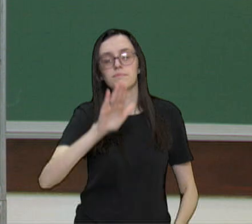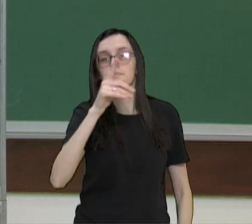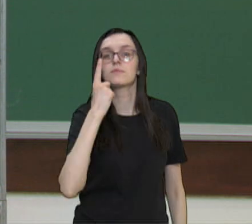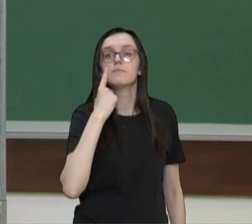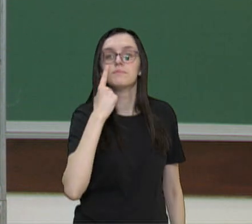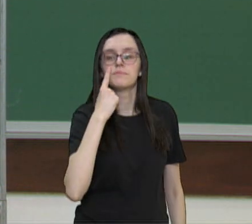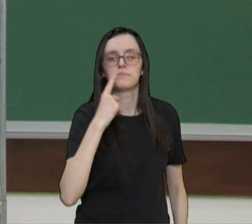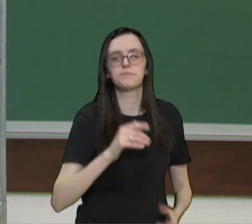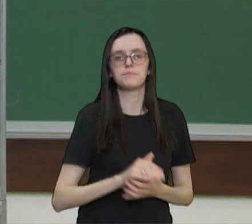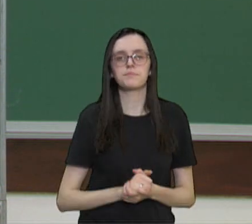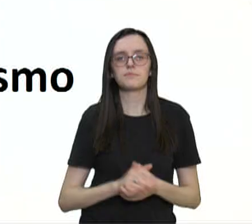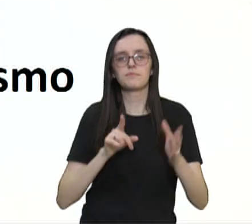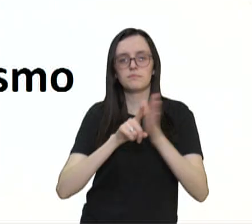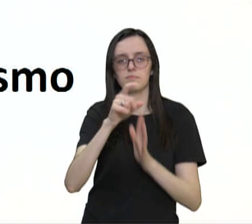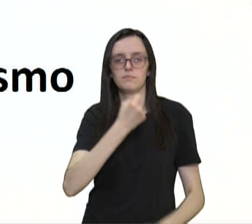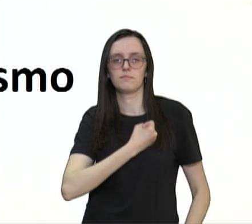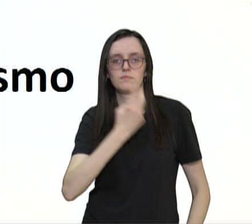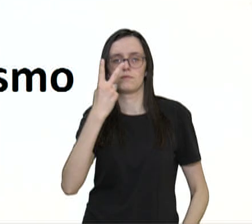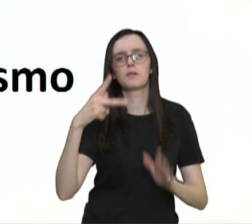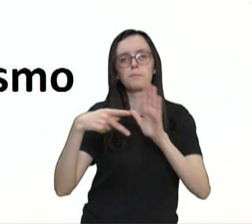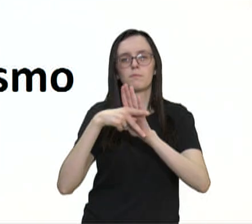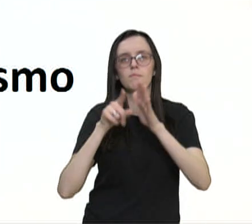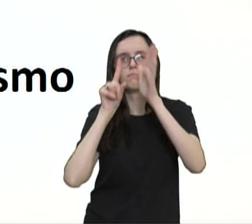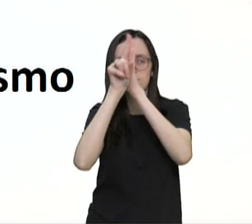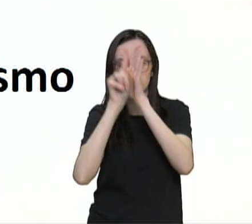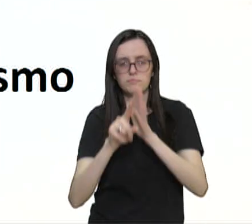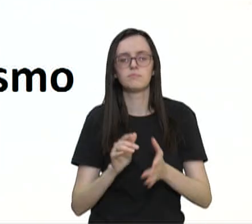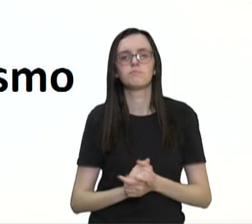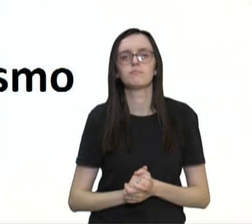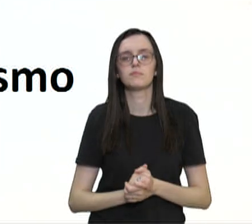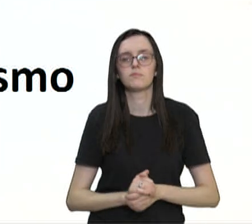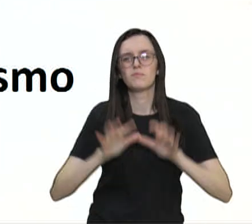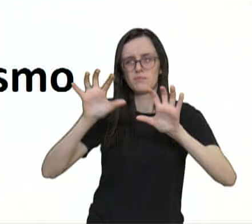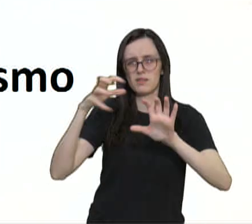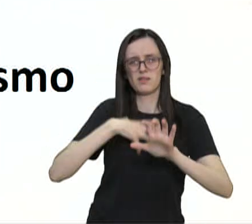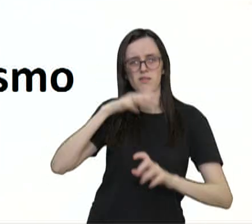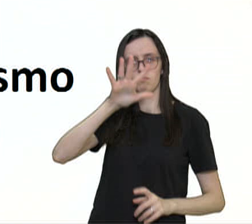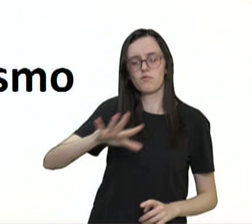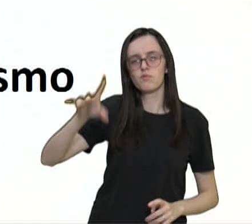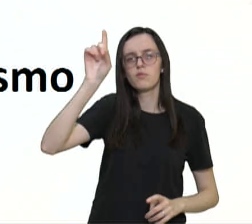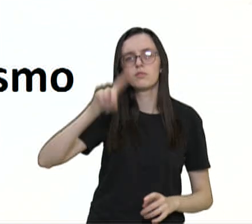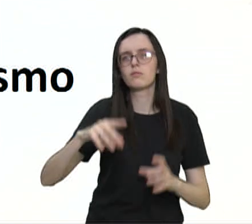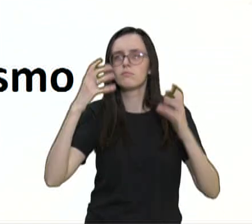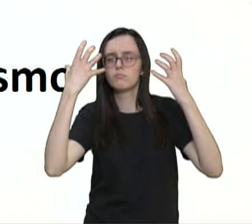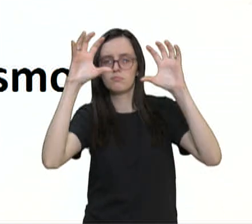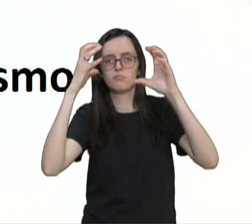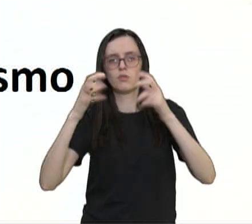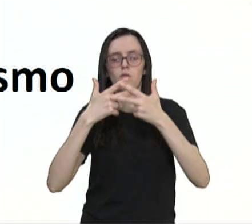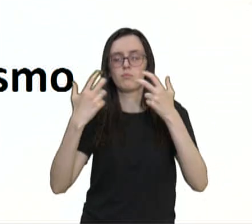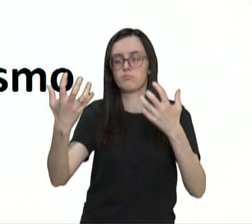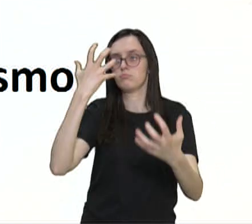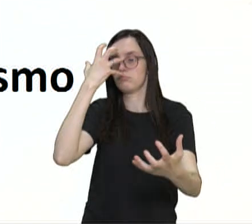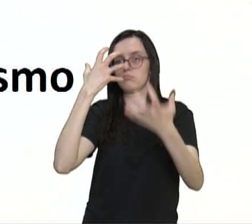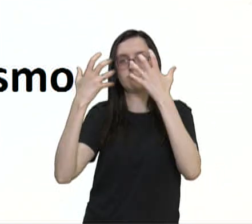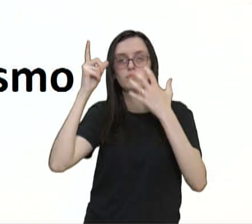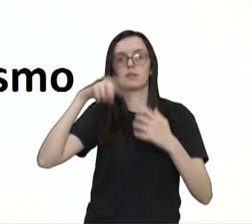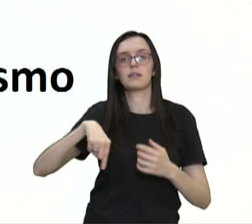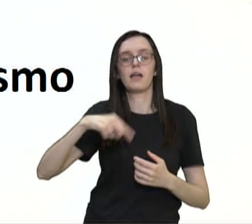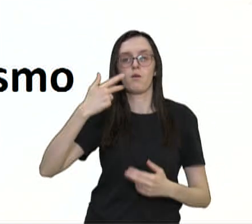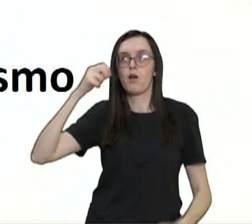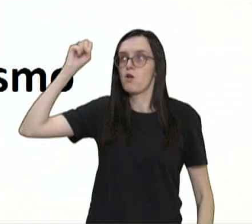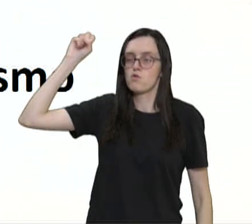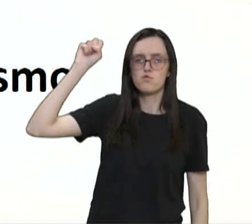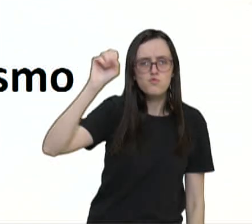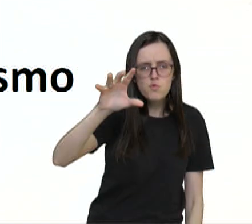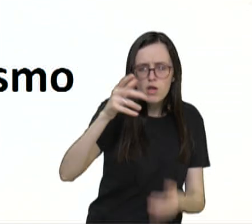Pessoal, questão 2 do quiz. A composição típica desse estilo apresenta figuras dispostas. A luz se detém